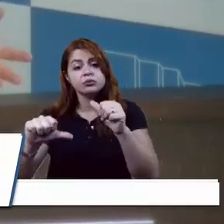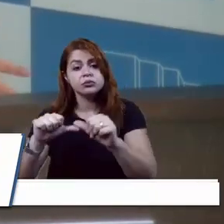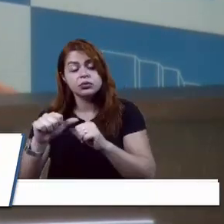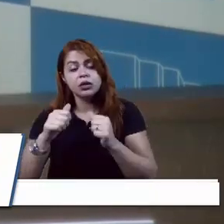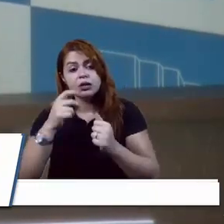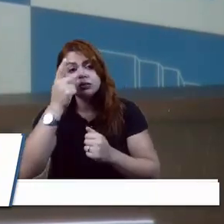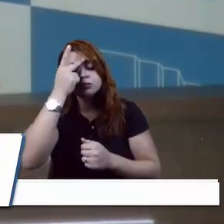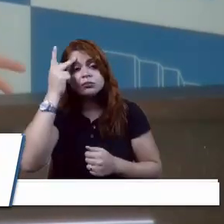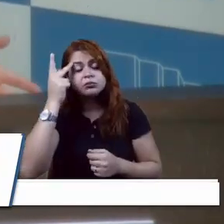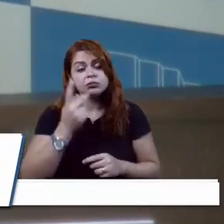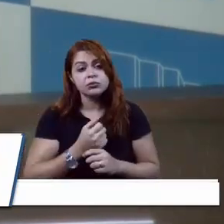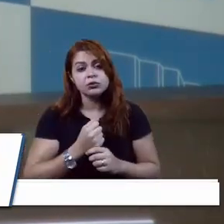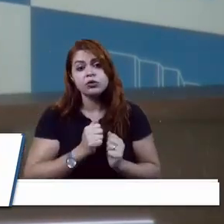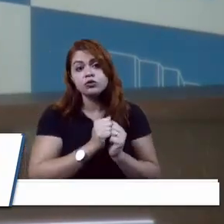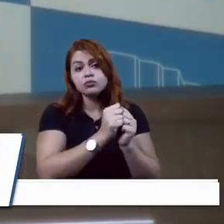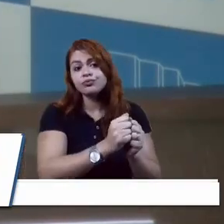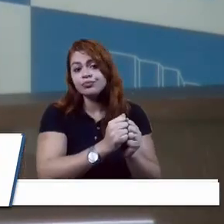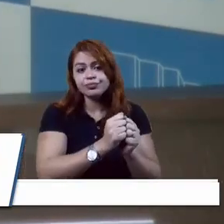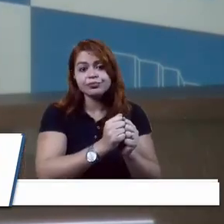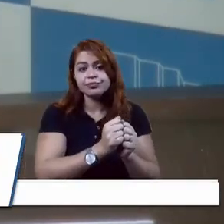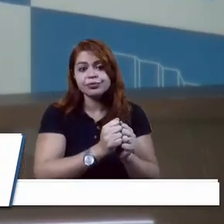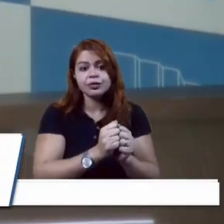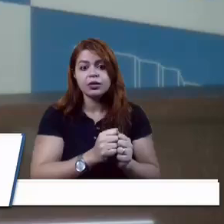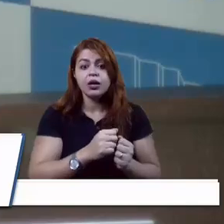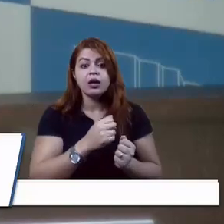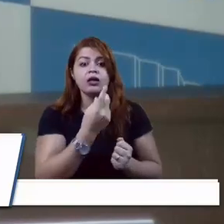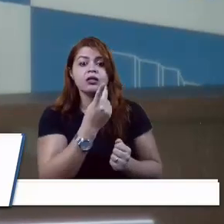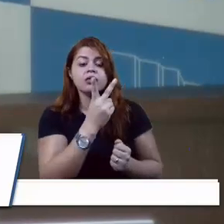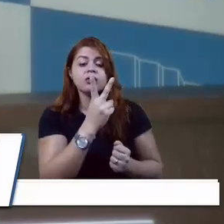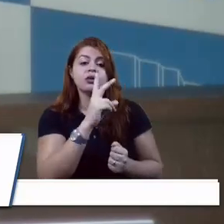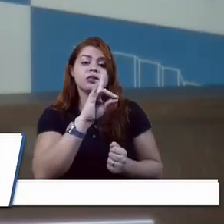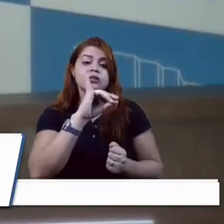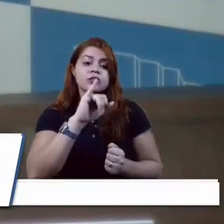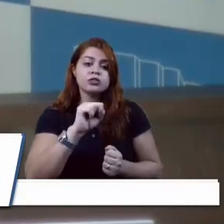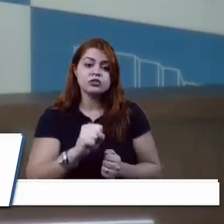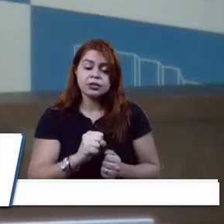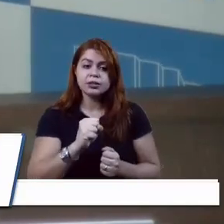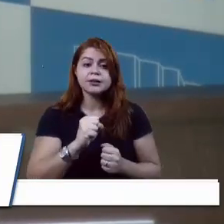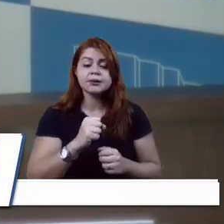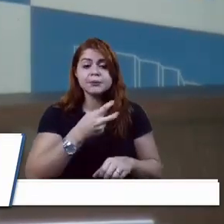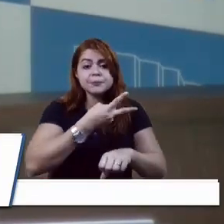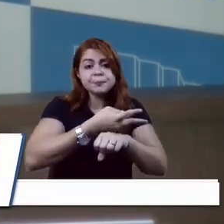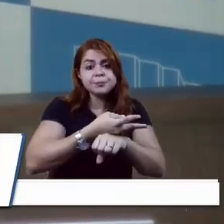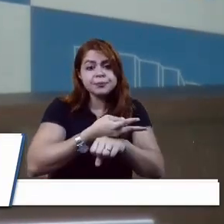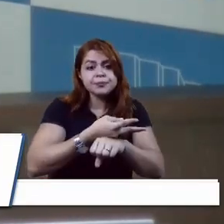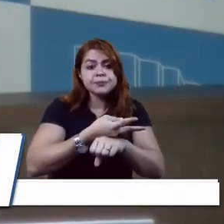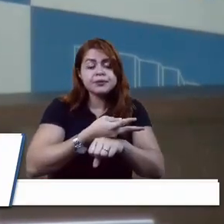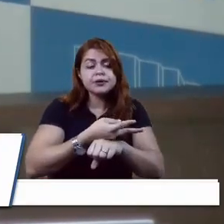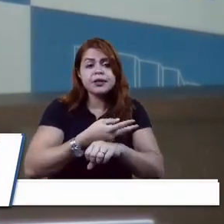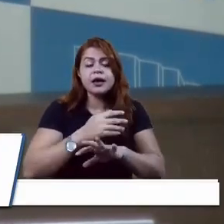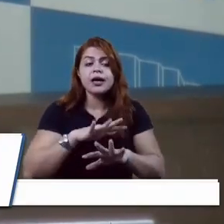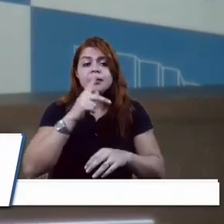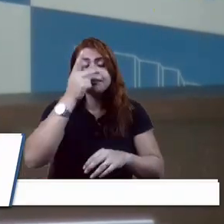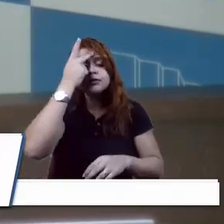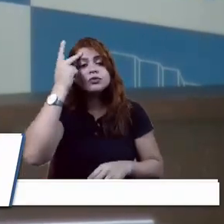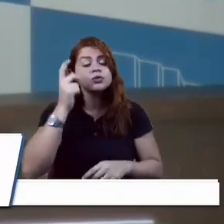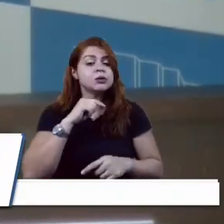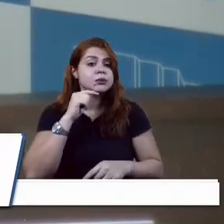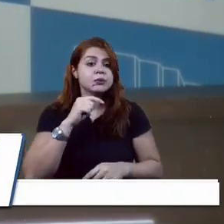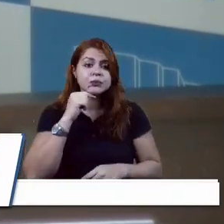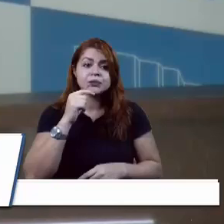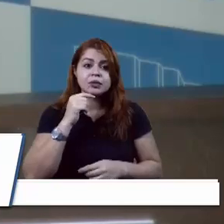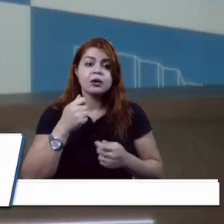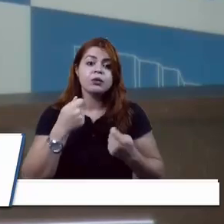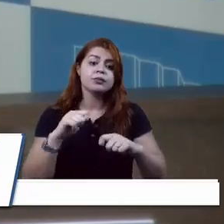durante 2 dias, talvez que ela fique internada no leito. A pessoa não consegue, precisa trocar esse acompanhante. Então